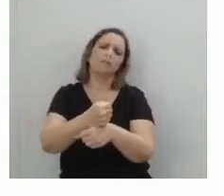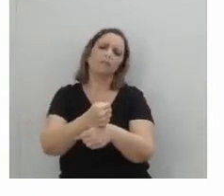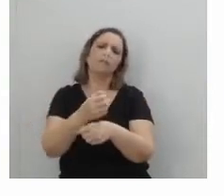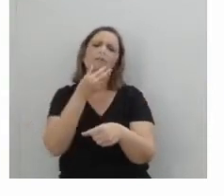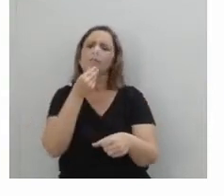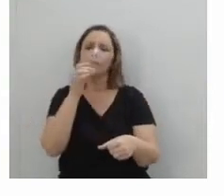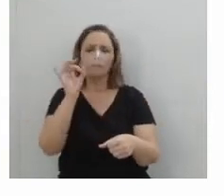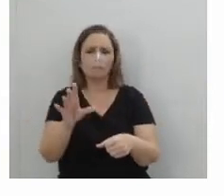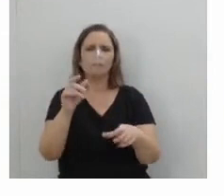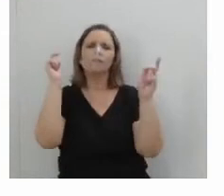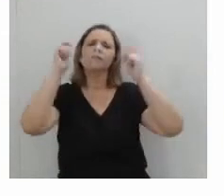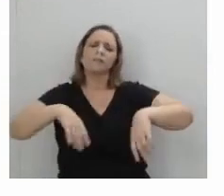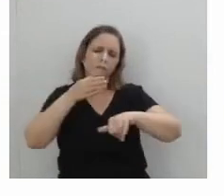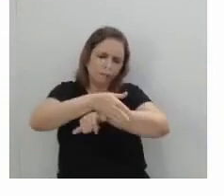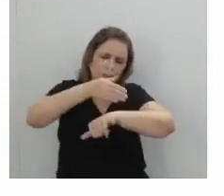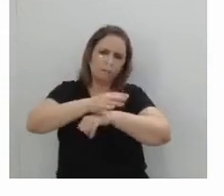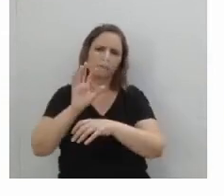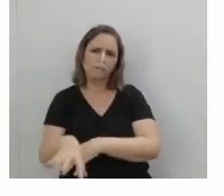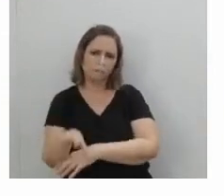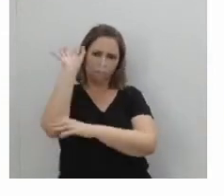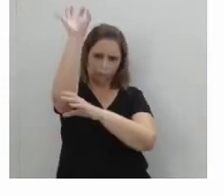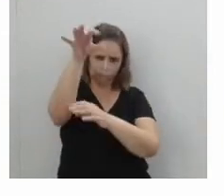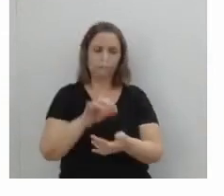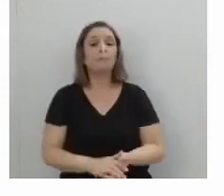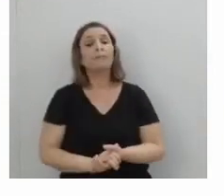por homens para poder participar.